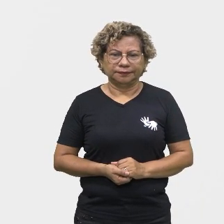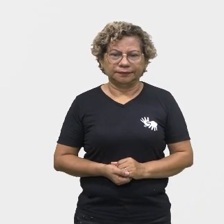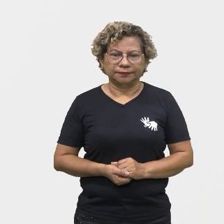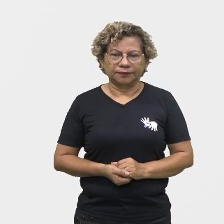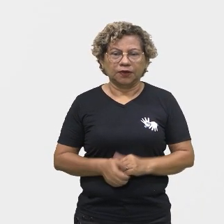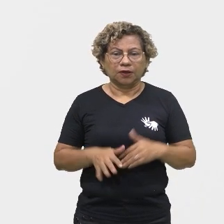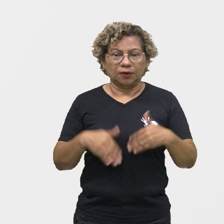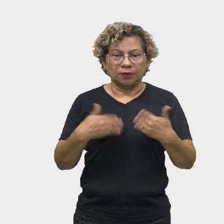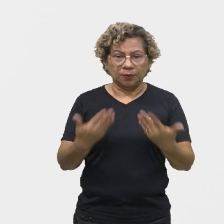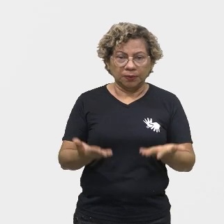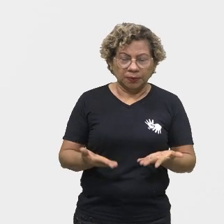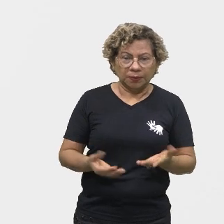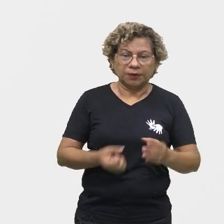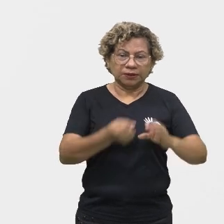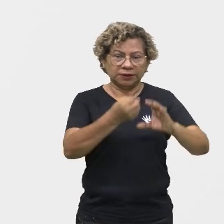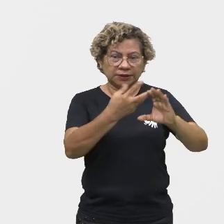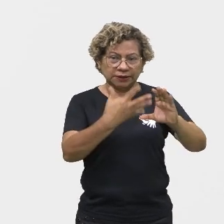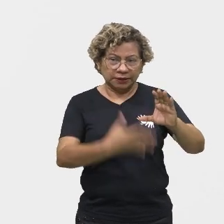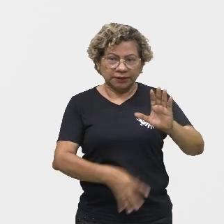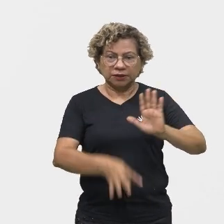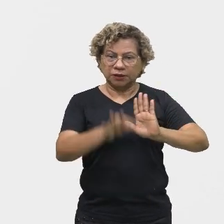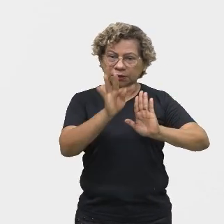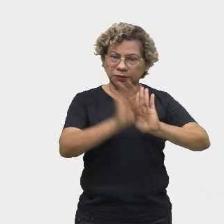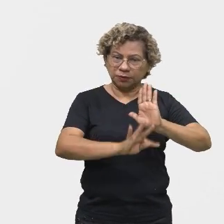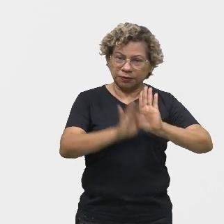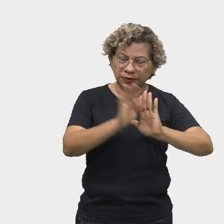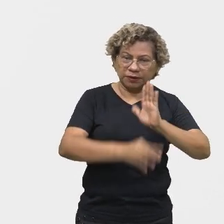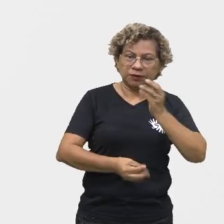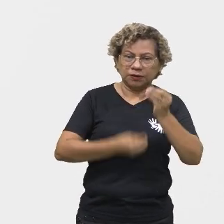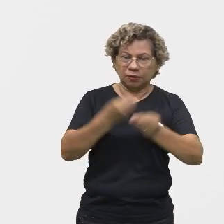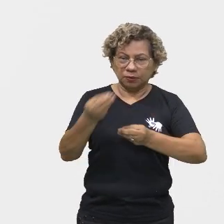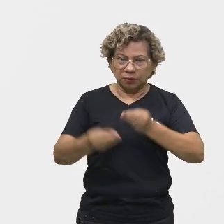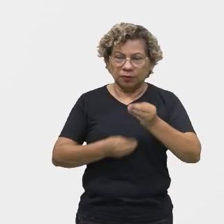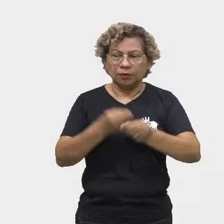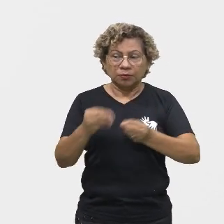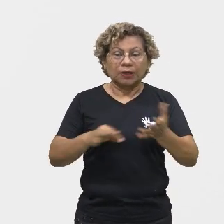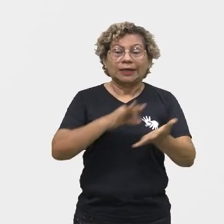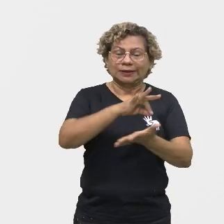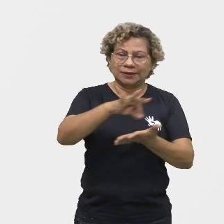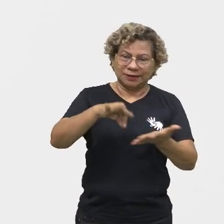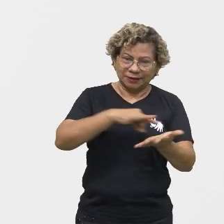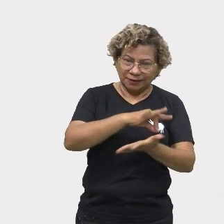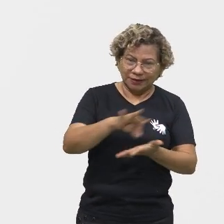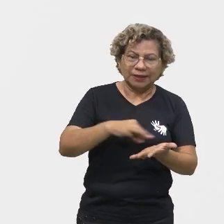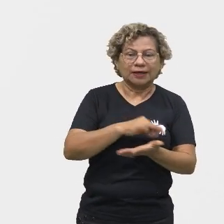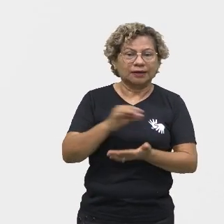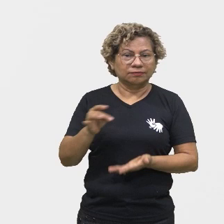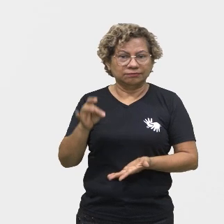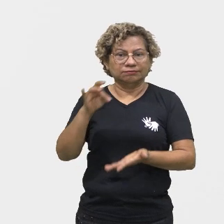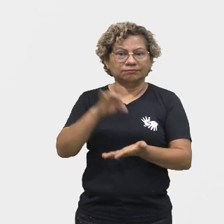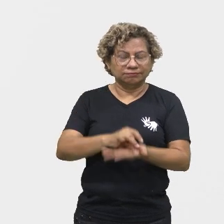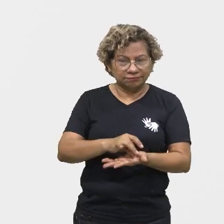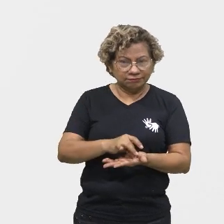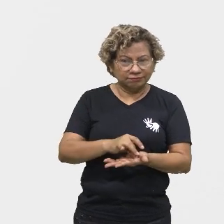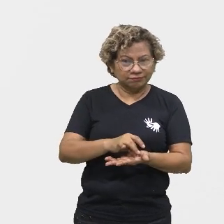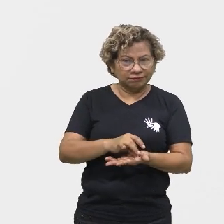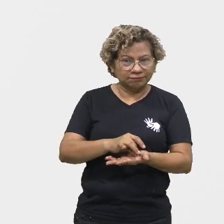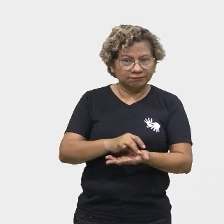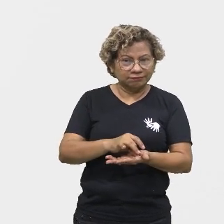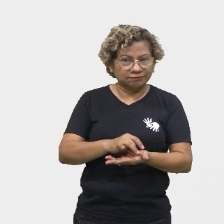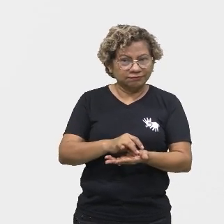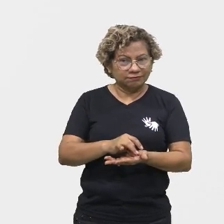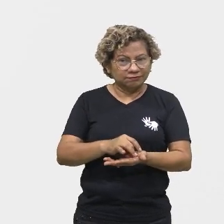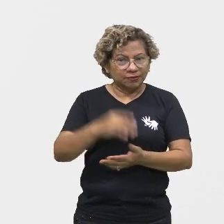Um dos fatores que caracteriza um texto como sagrado é o fato de que ele é reconhecido